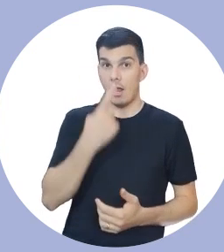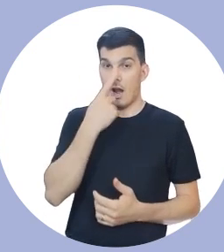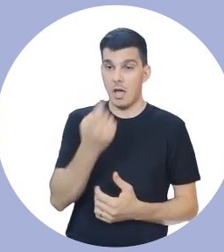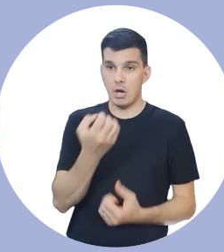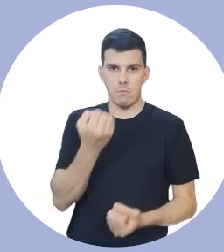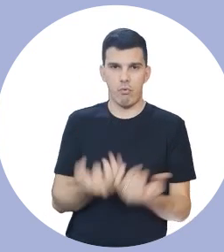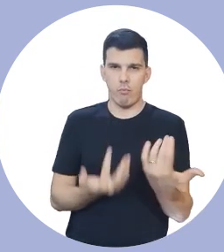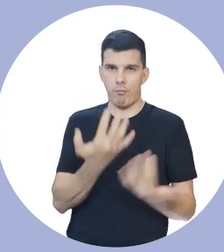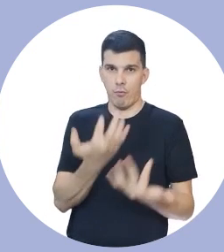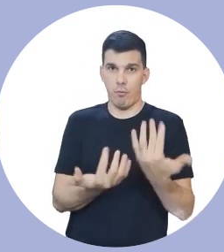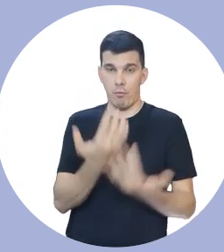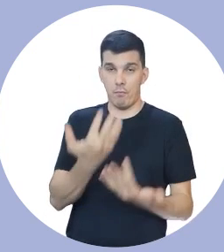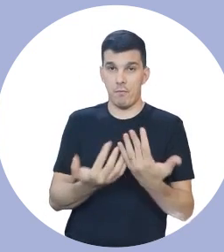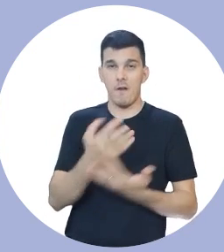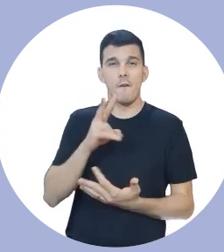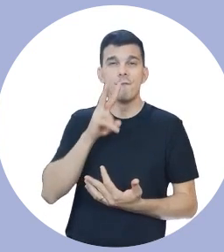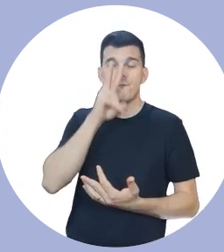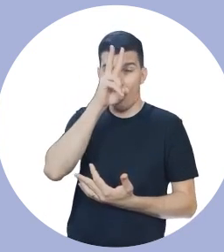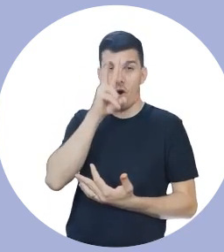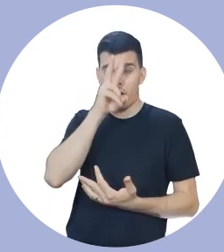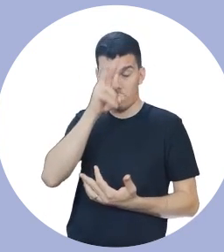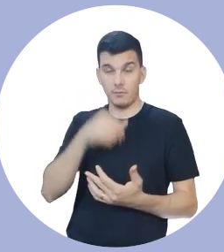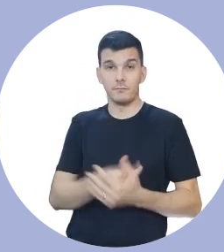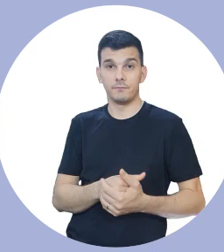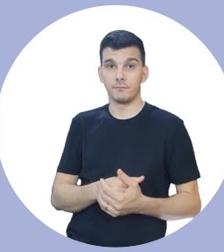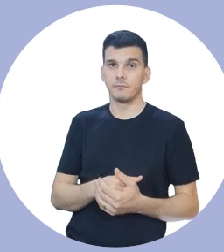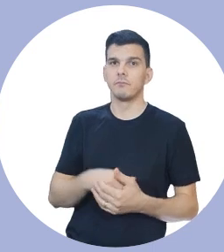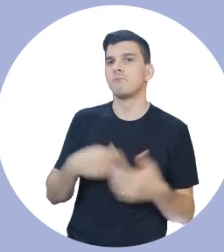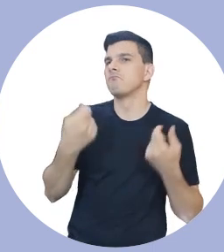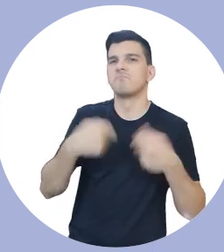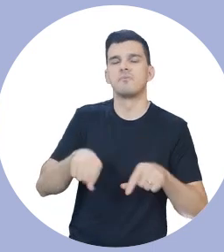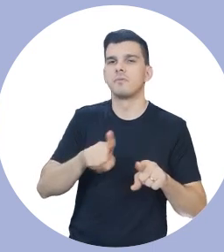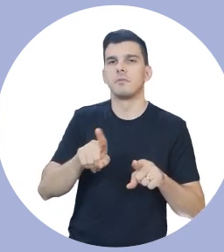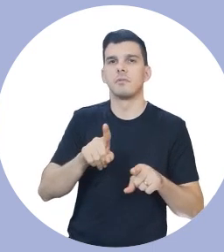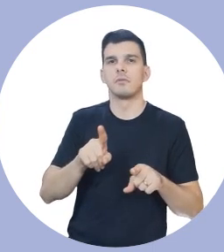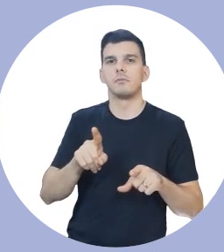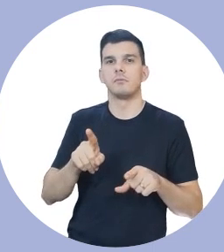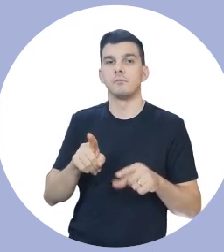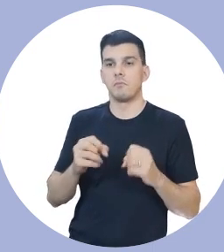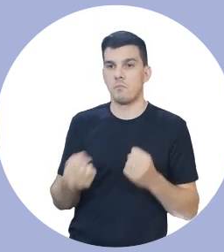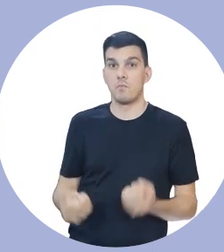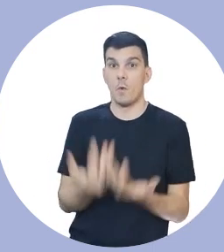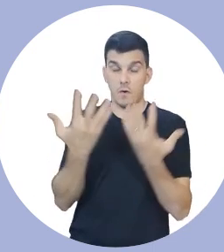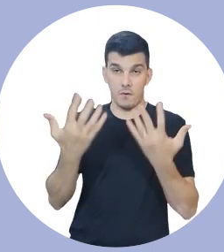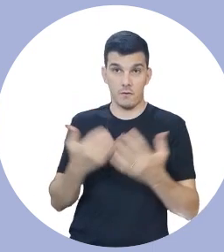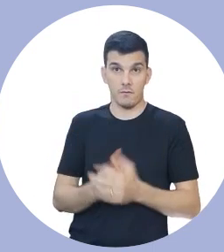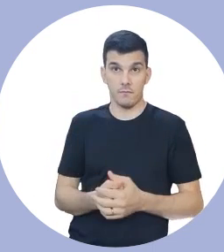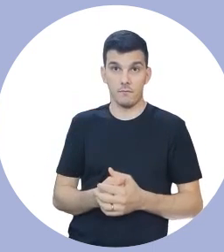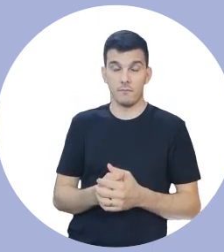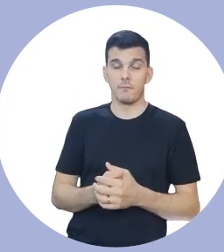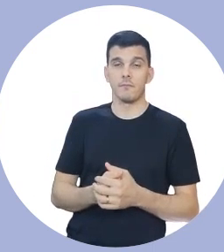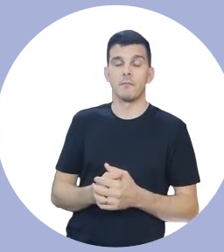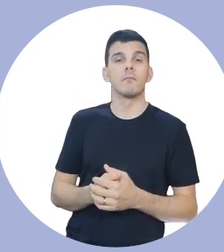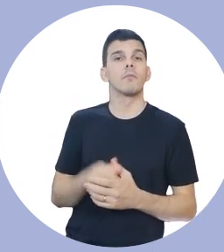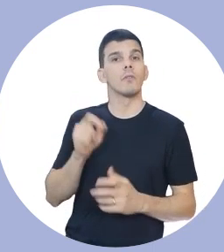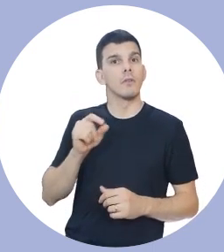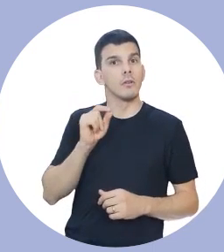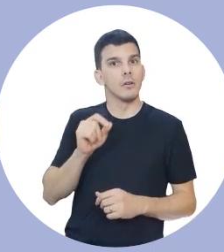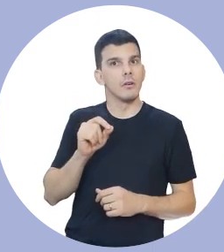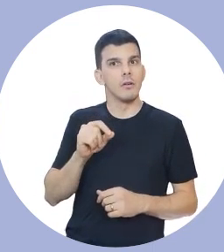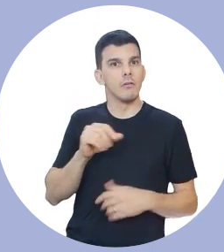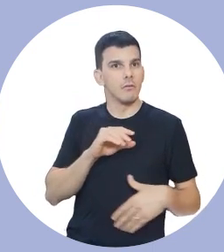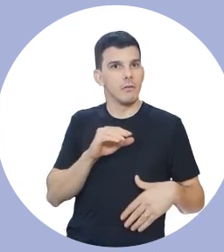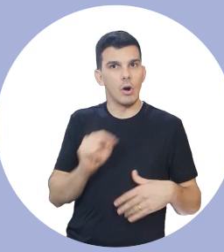lixo é recolhido e incinerado pela combustão em altas temperaturas. Não é necessário você trabalhar combustão. Você queimar lixo assim